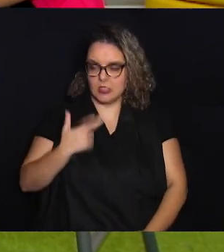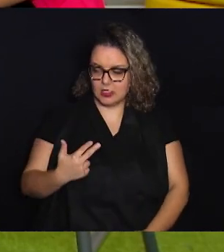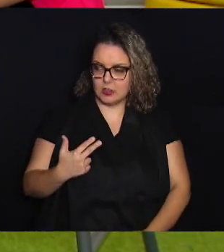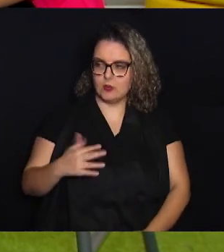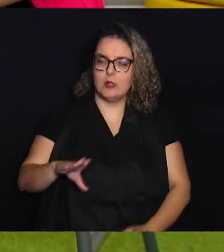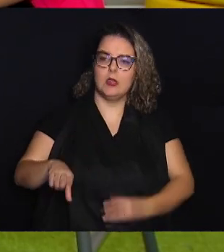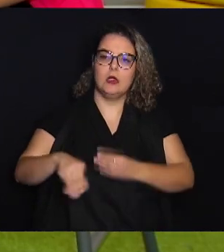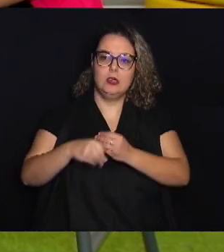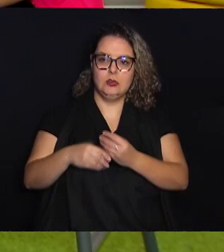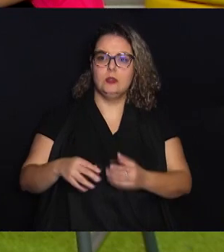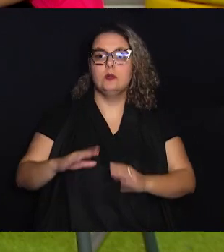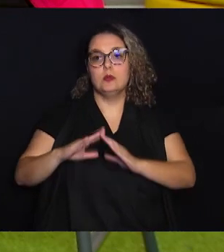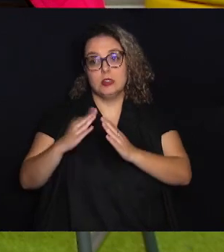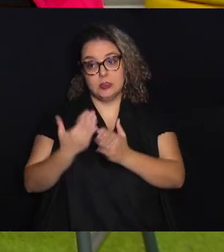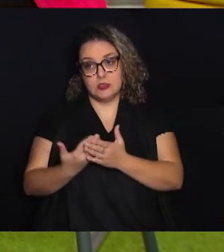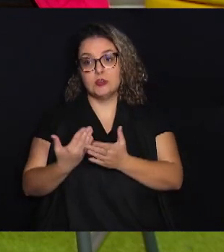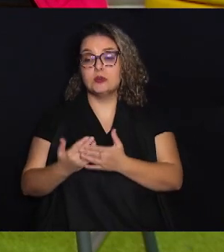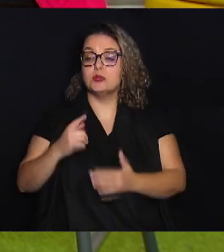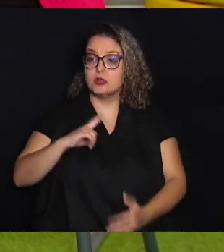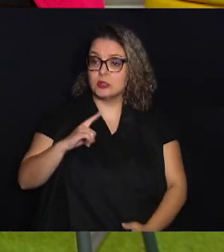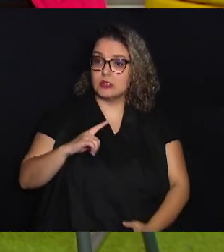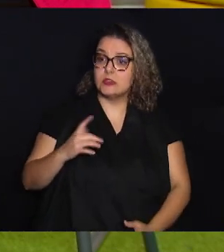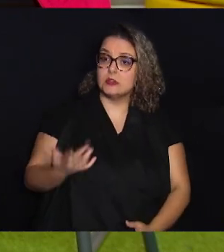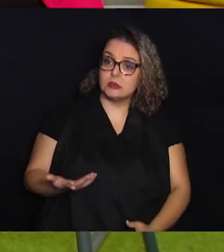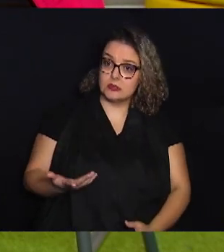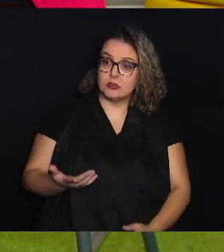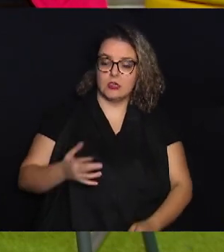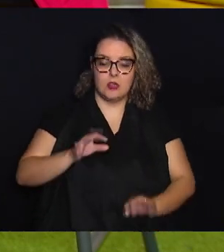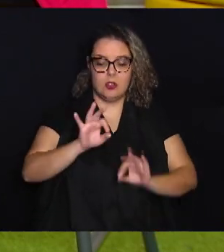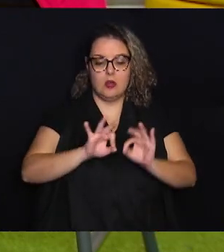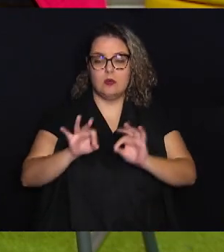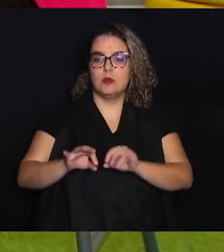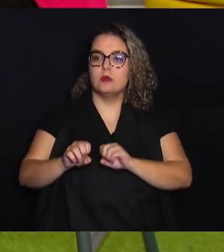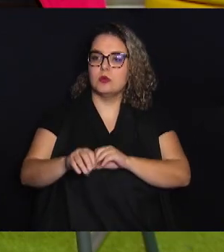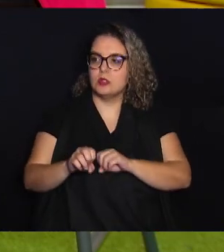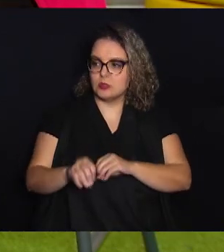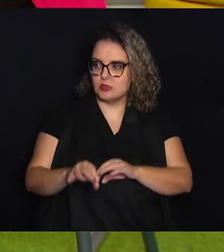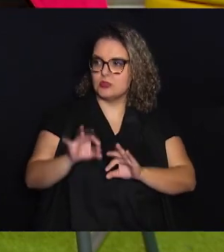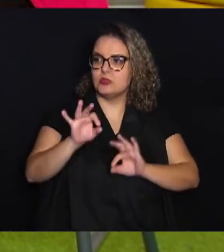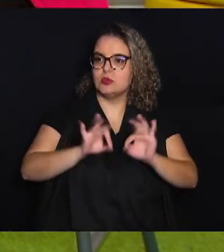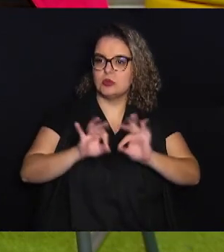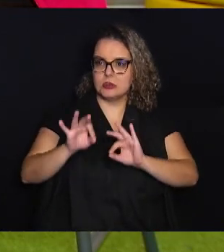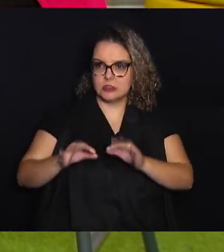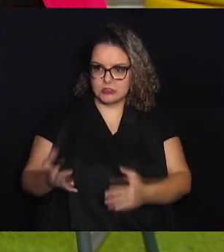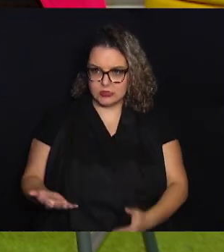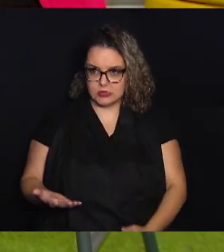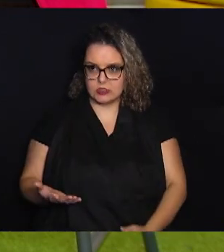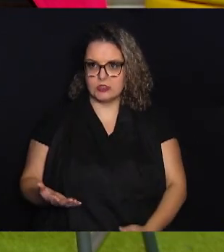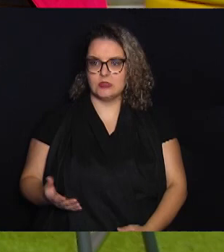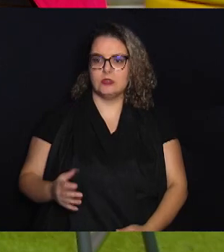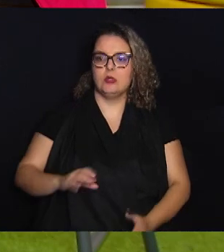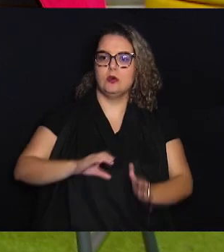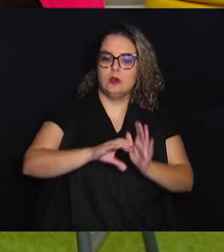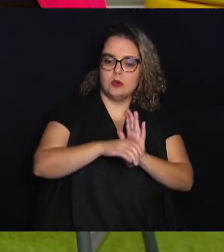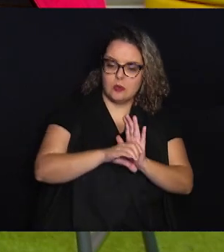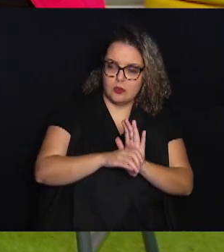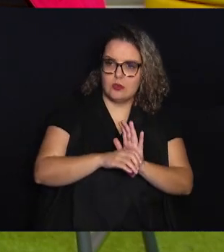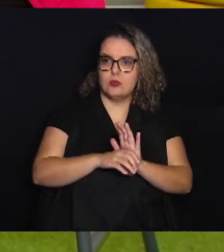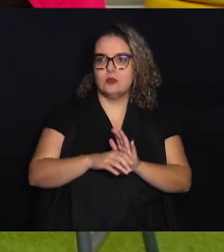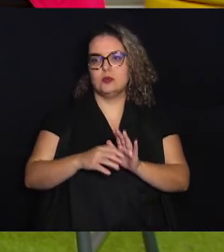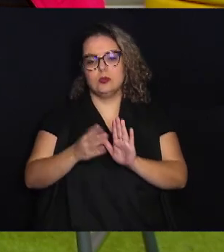é importante uma escola que tenha um projeto educacional organizado, com